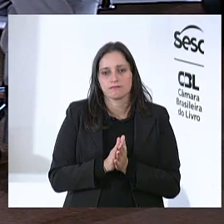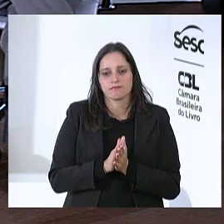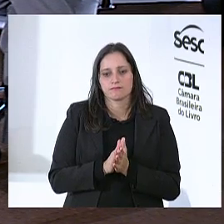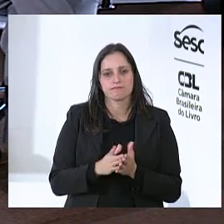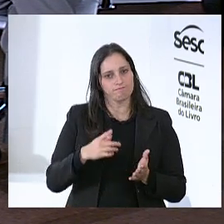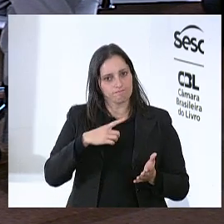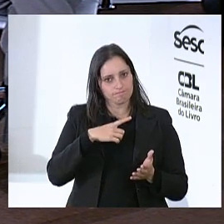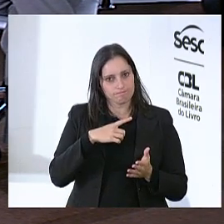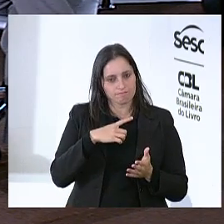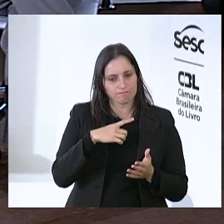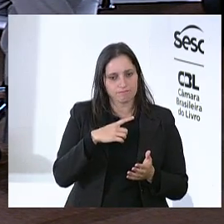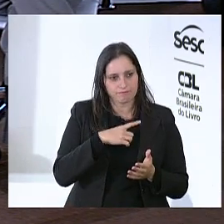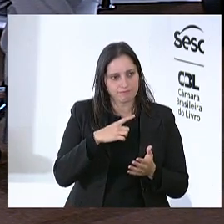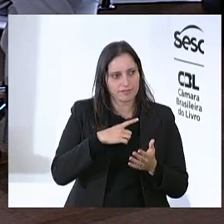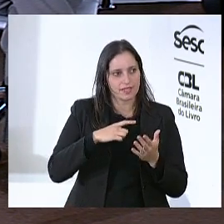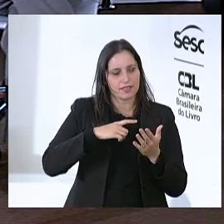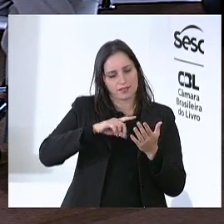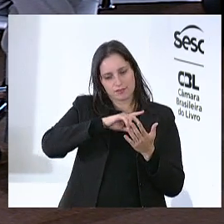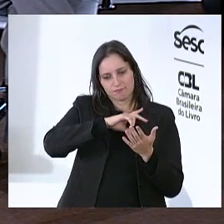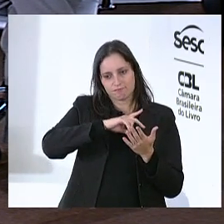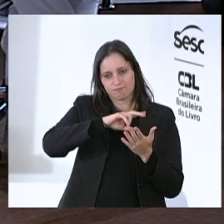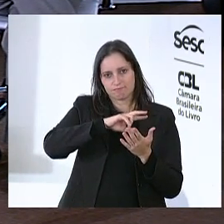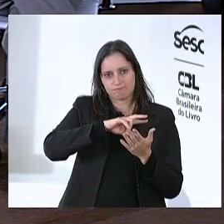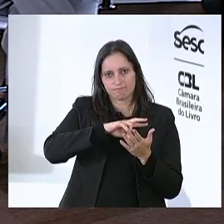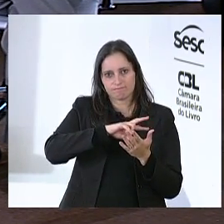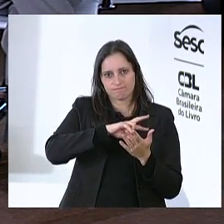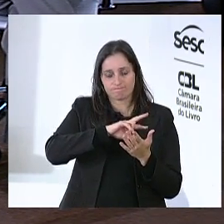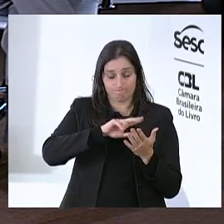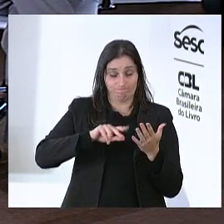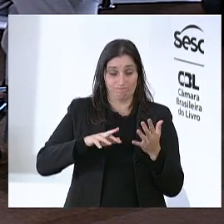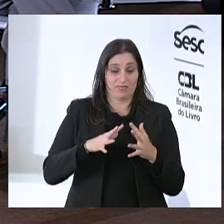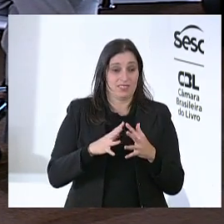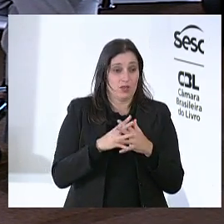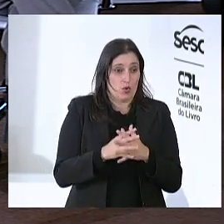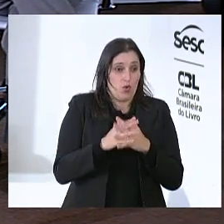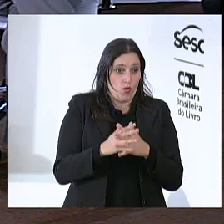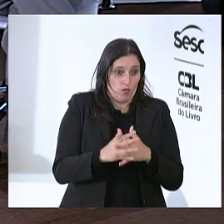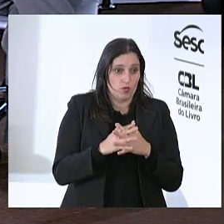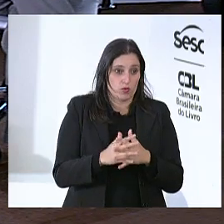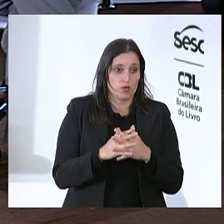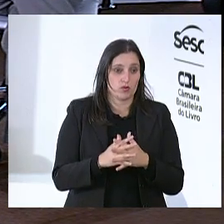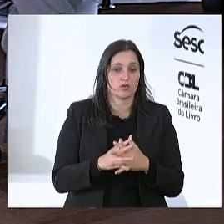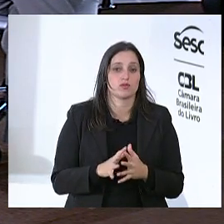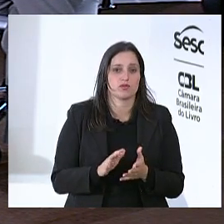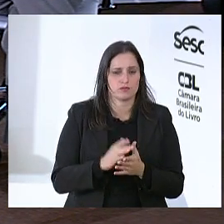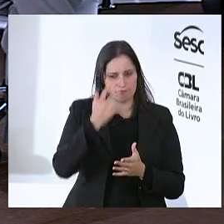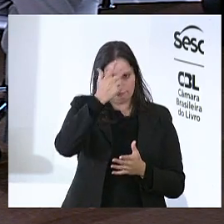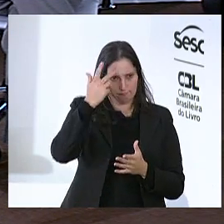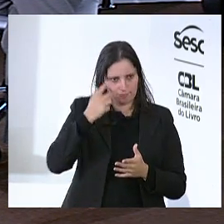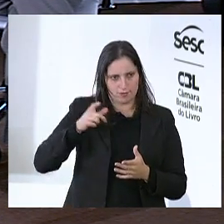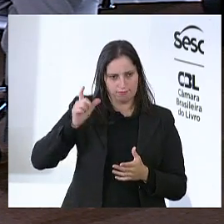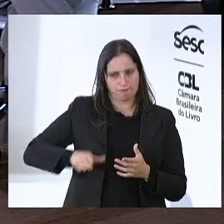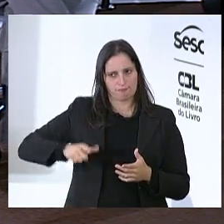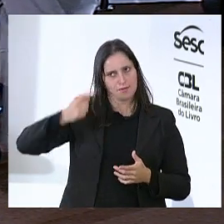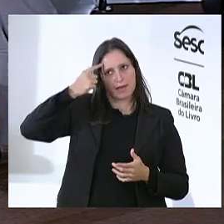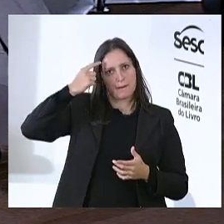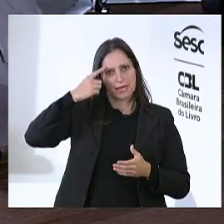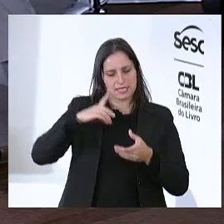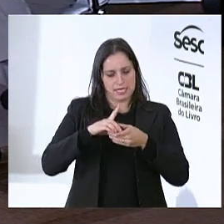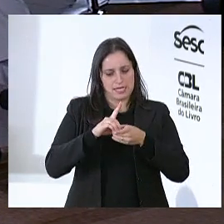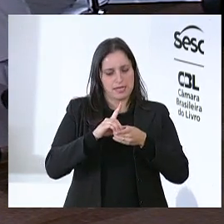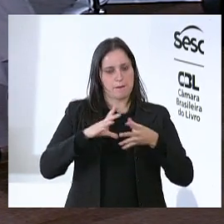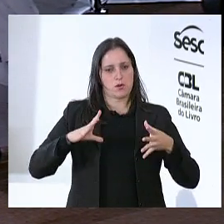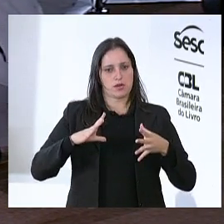tem um certo meio de campo aí muito confuso, que eu acho que quem defende a democracia tem que ter muito claro quais são os seus